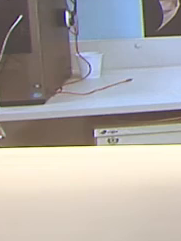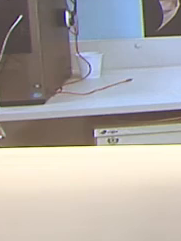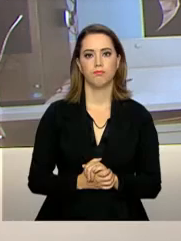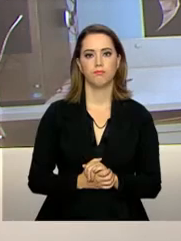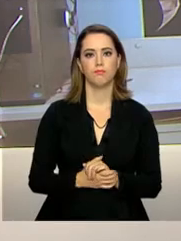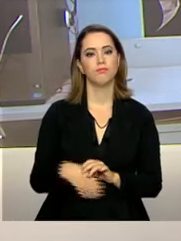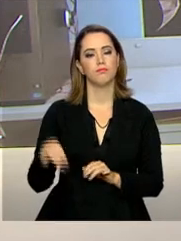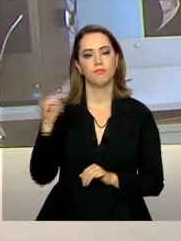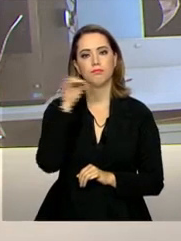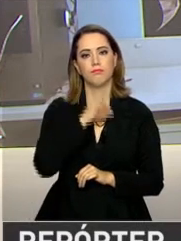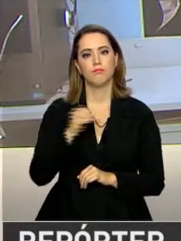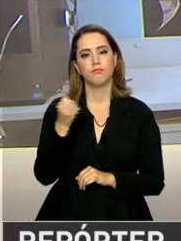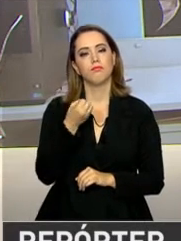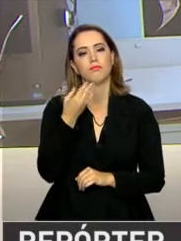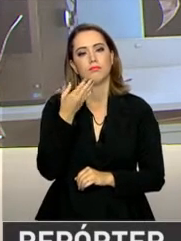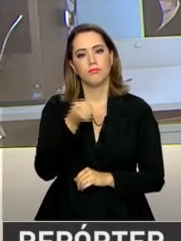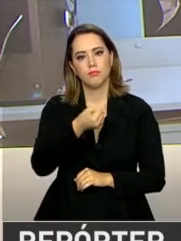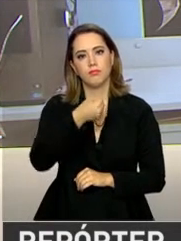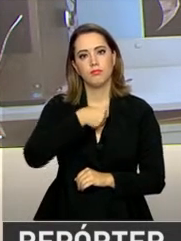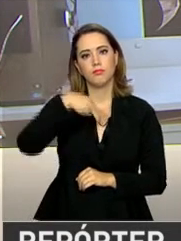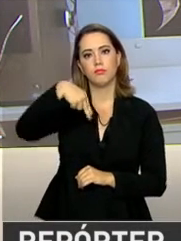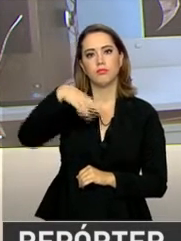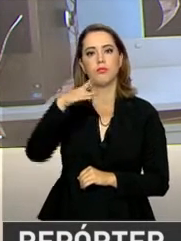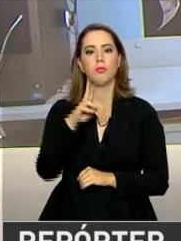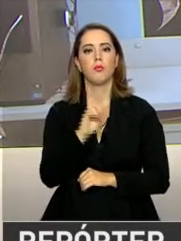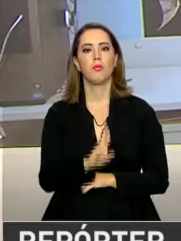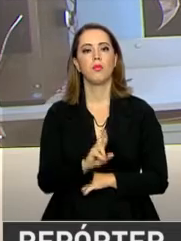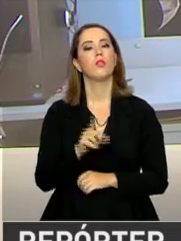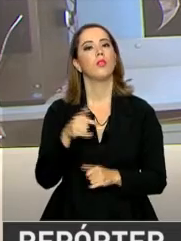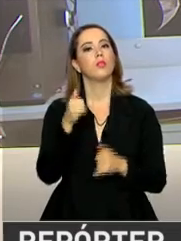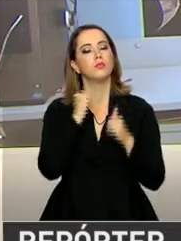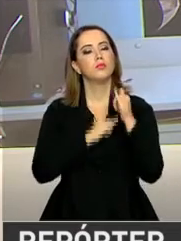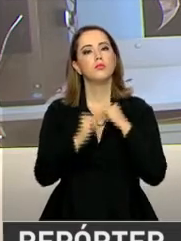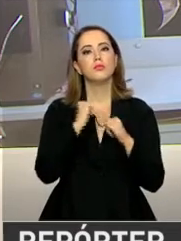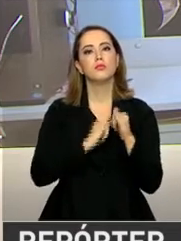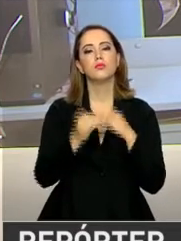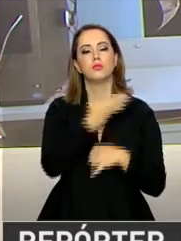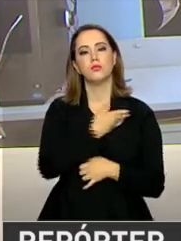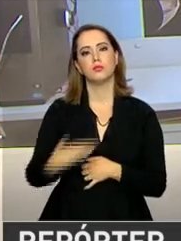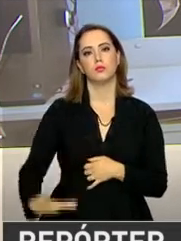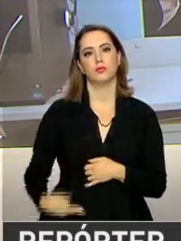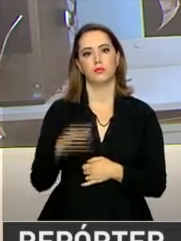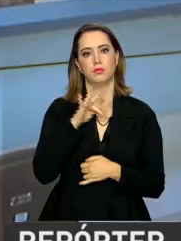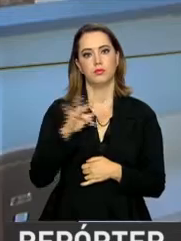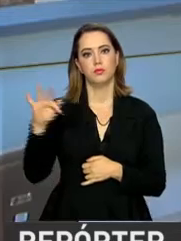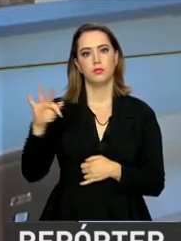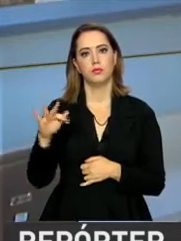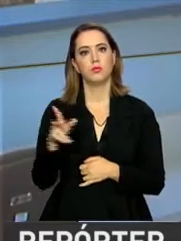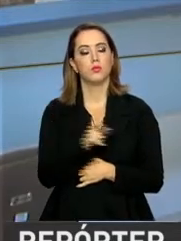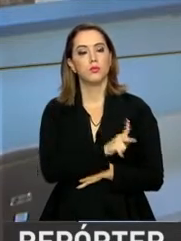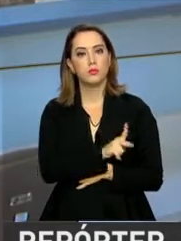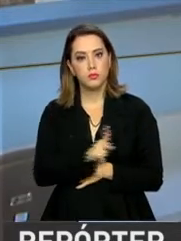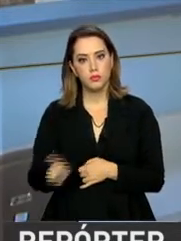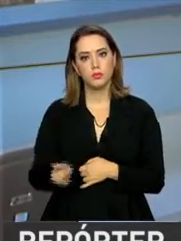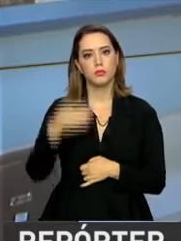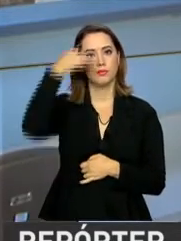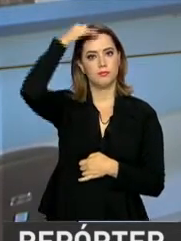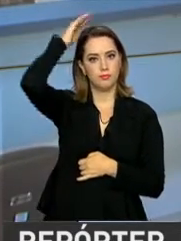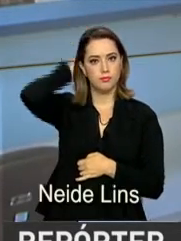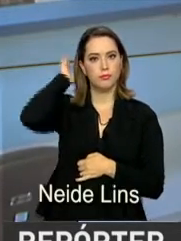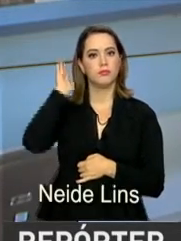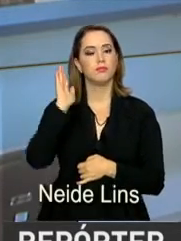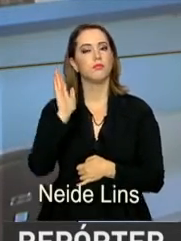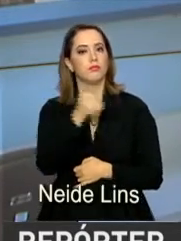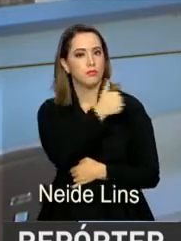lá estamos de volta com repórter nbr e as notícias do governo federal o presidente em exercício michel temer